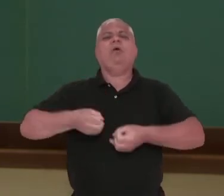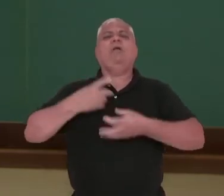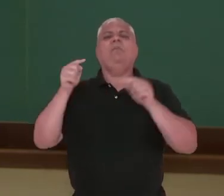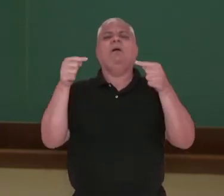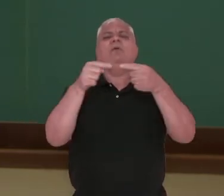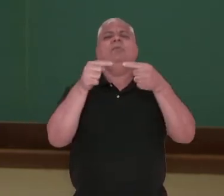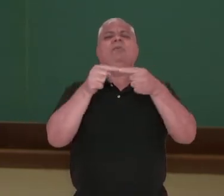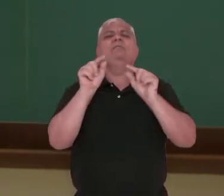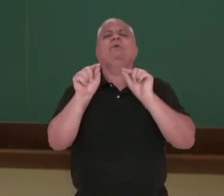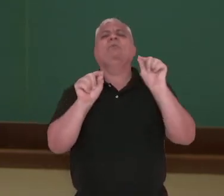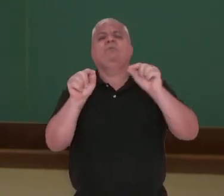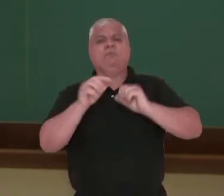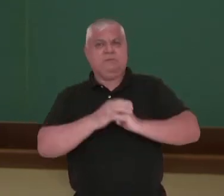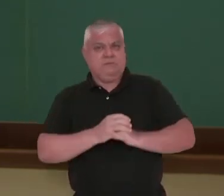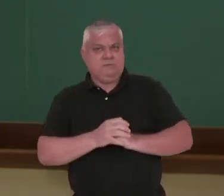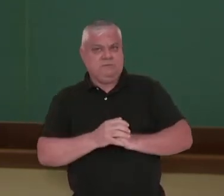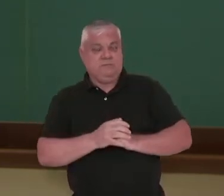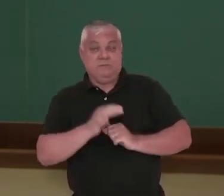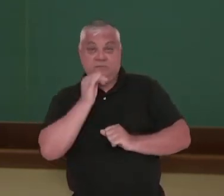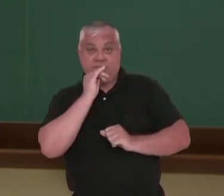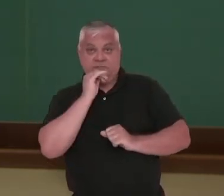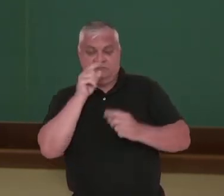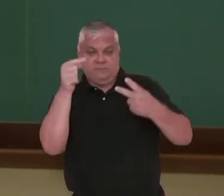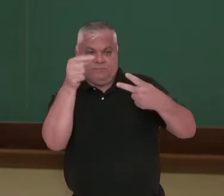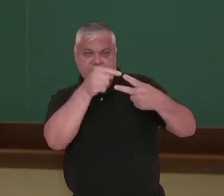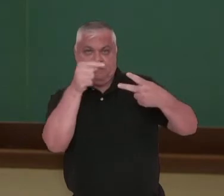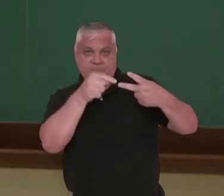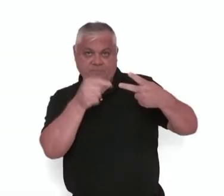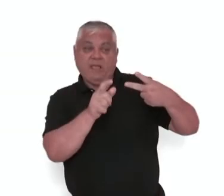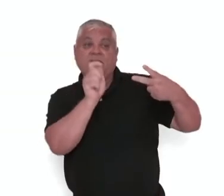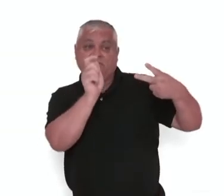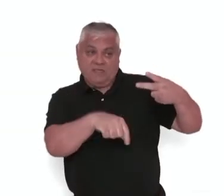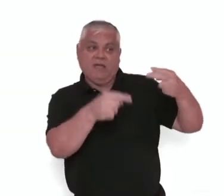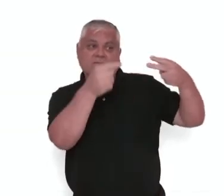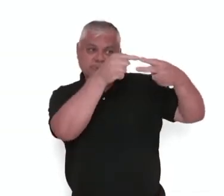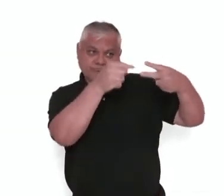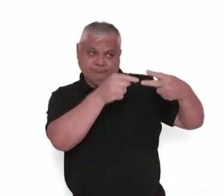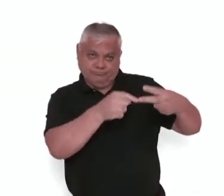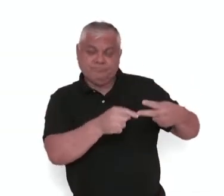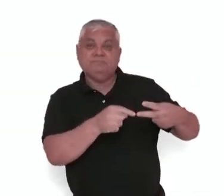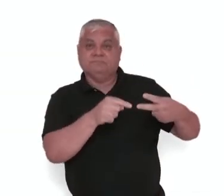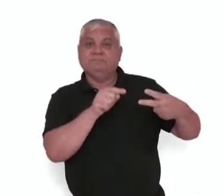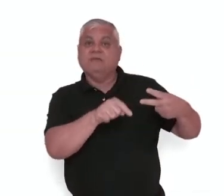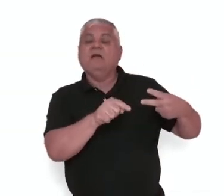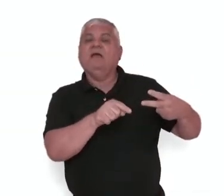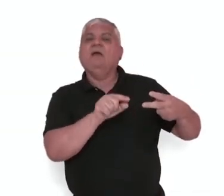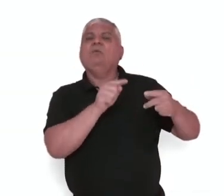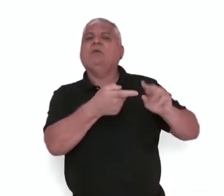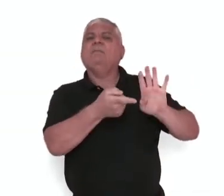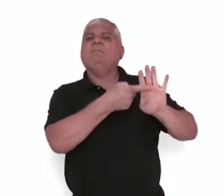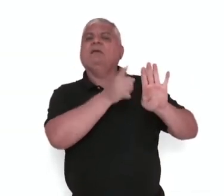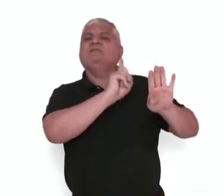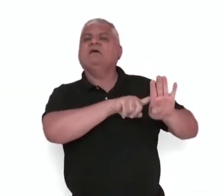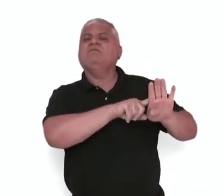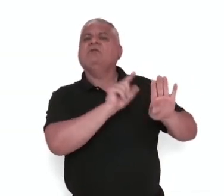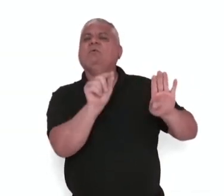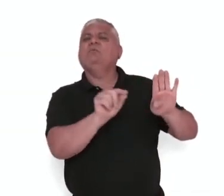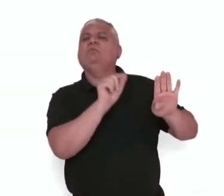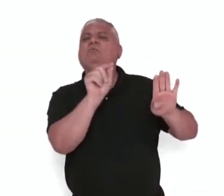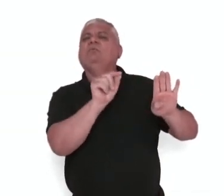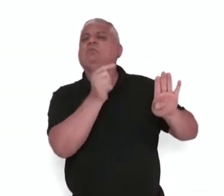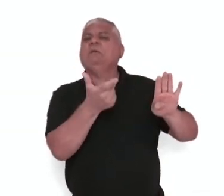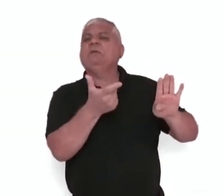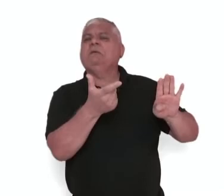poema. Ao citar o que cabe e o que não cabe no poema, o eu lírico faz uma metáfora a